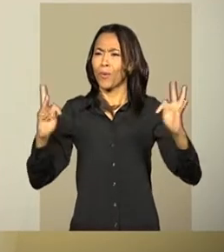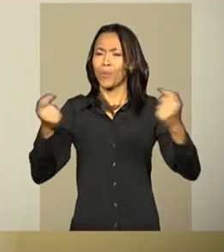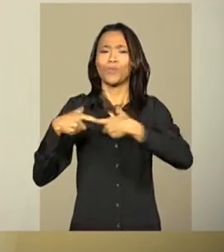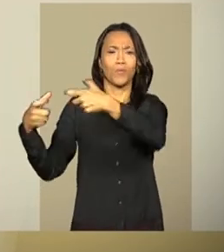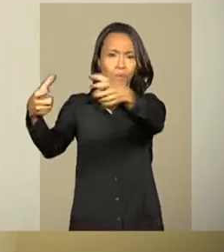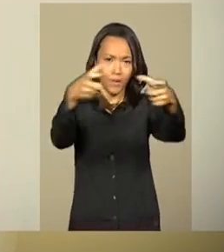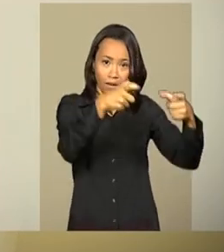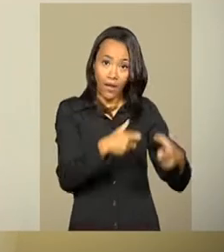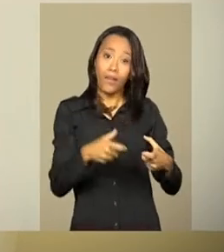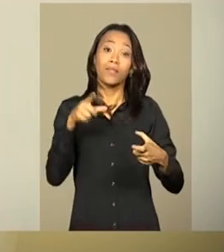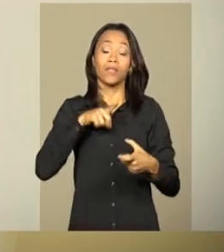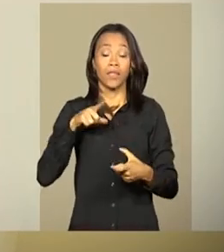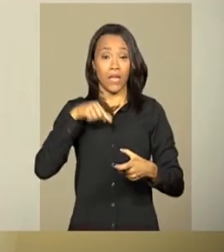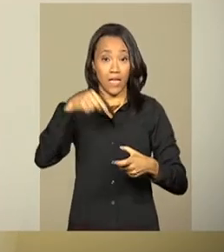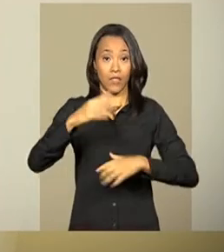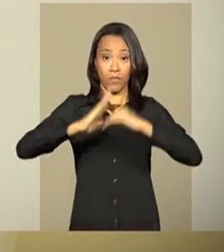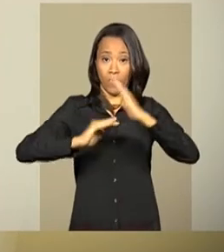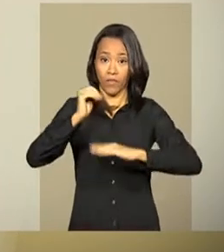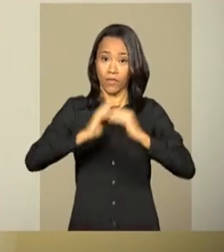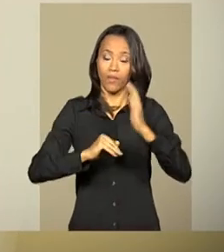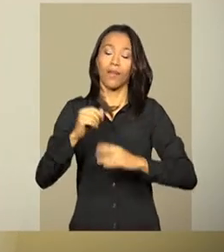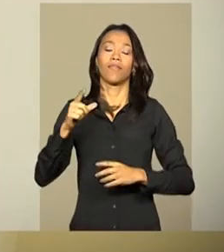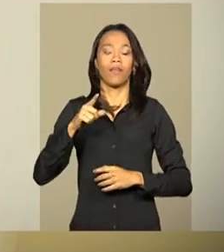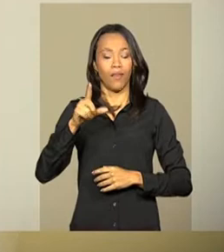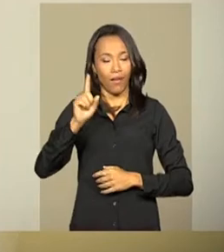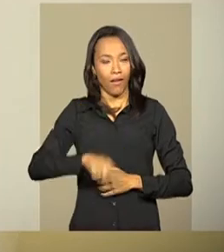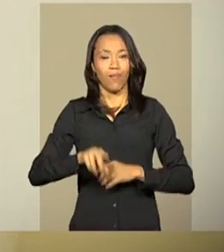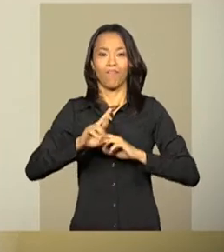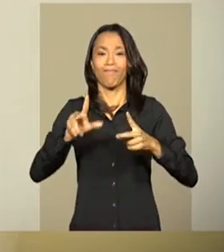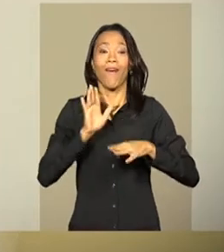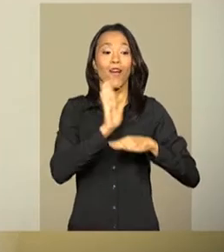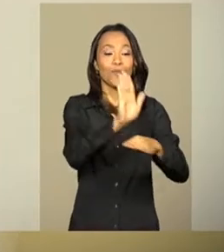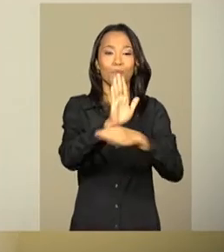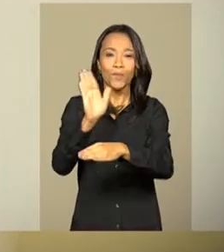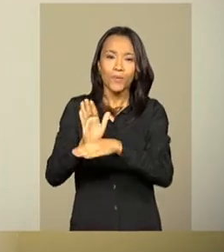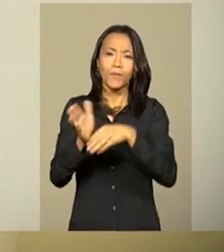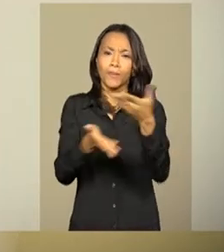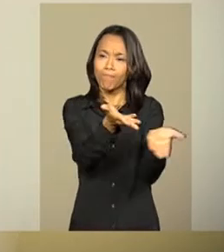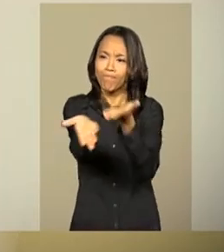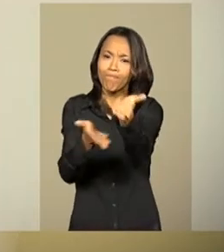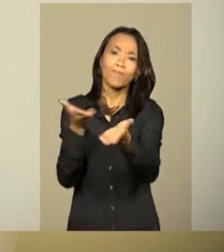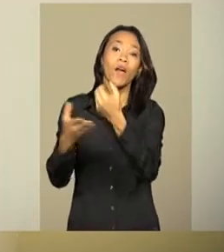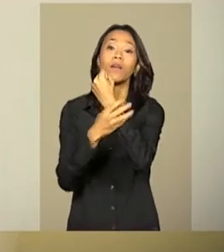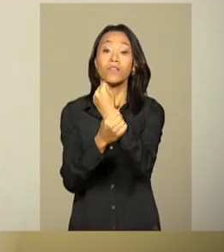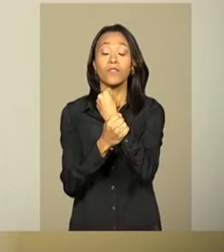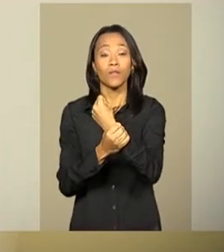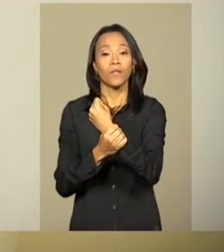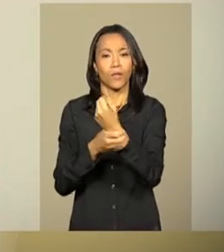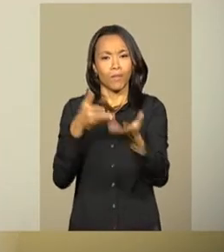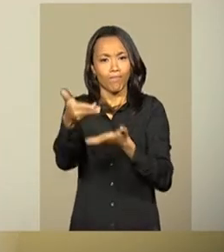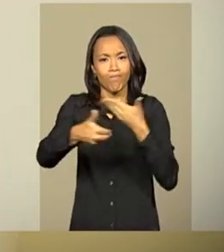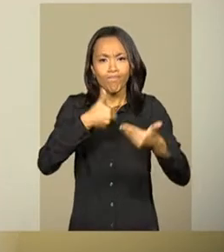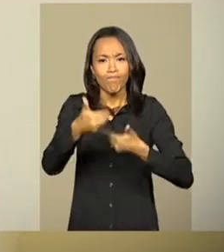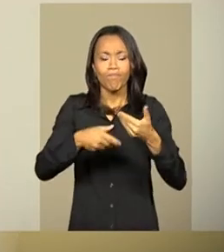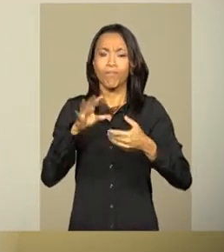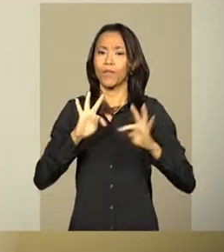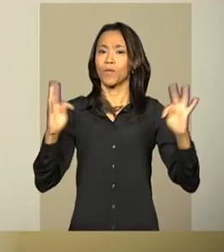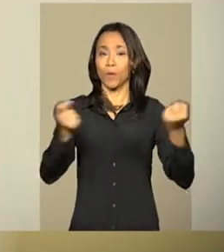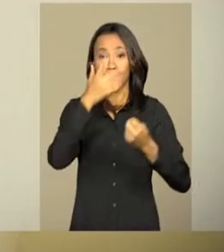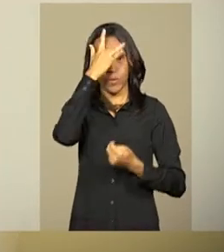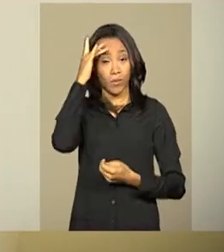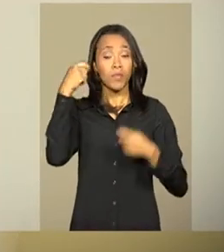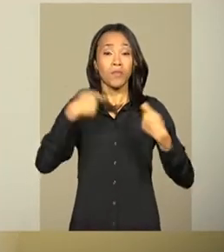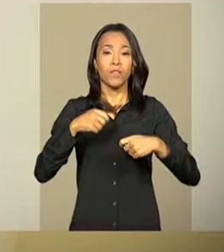lugares onde atuam esse profissionais fazem a diferença porque garante atendimento médico para todas as pessoas que precisam